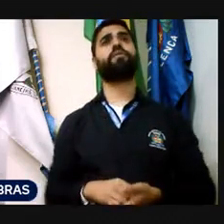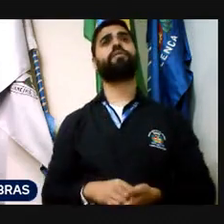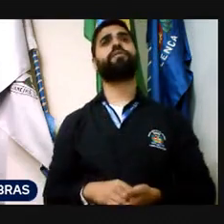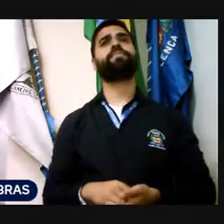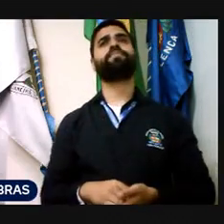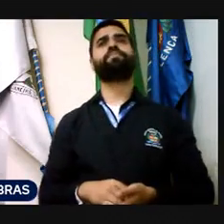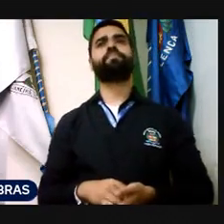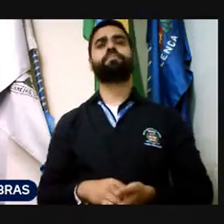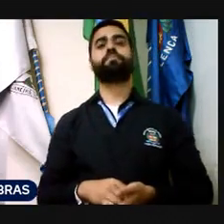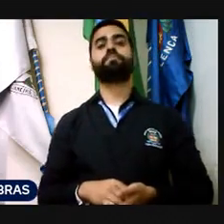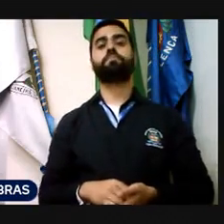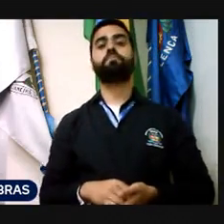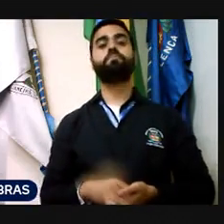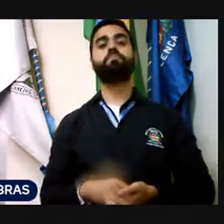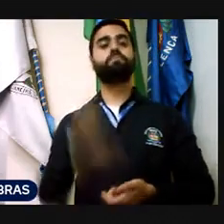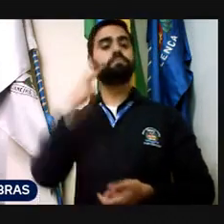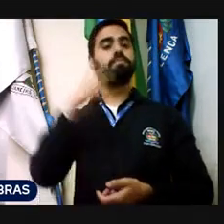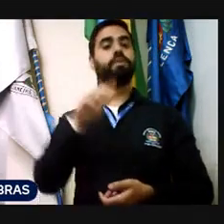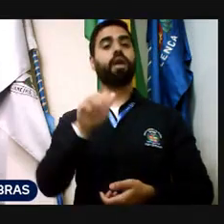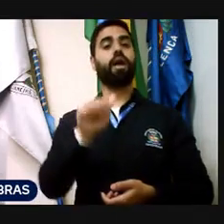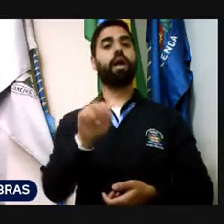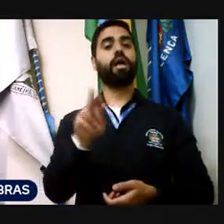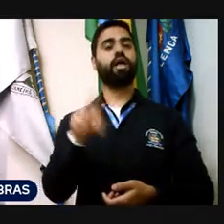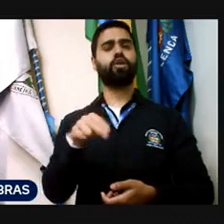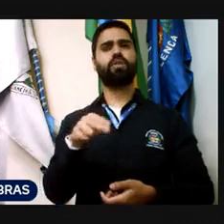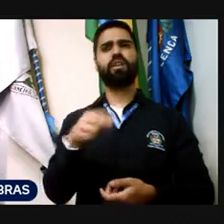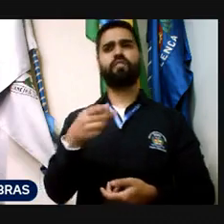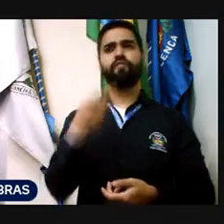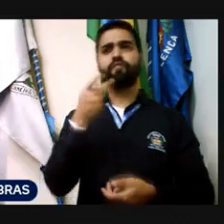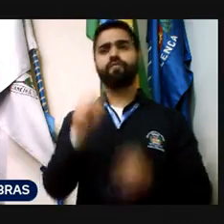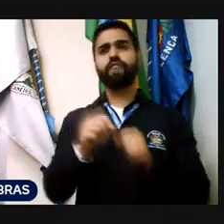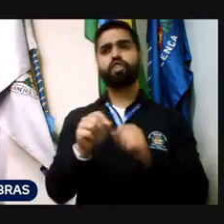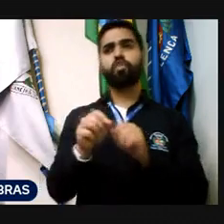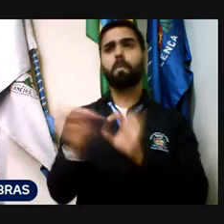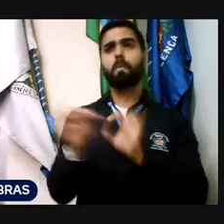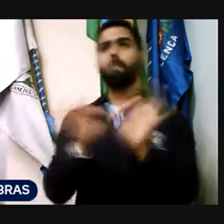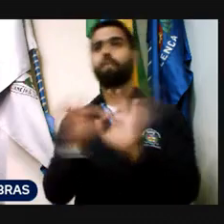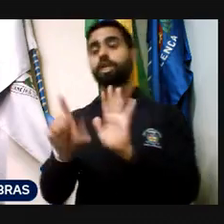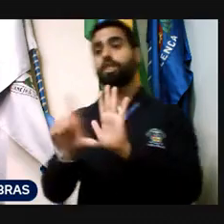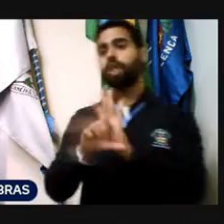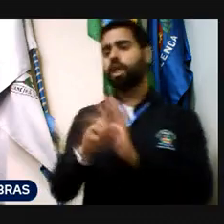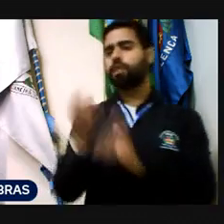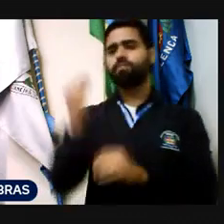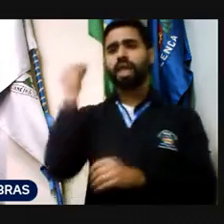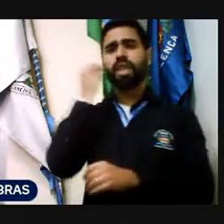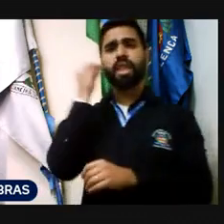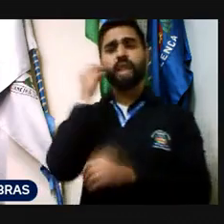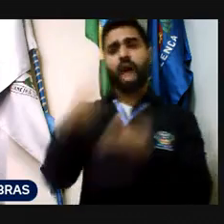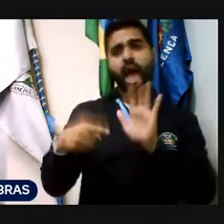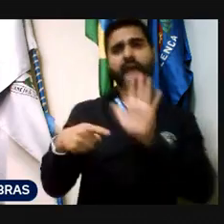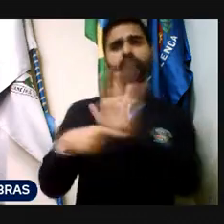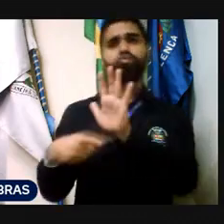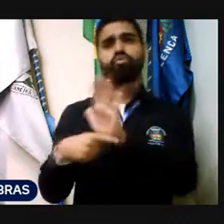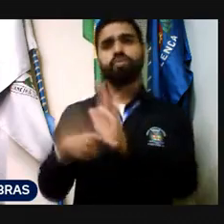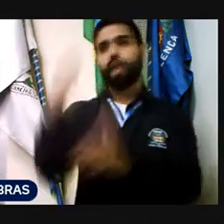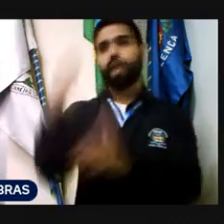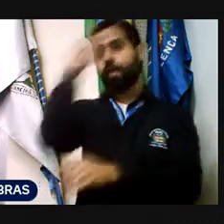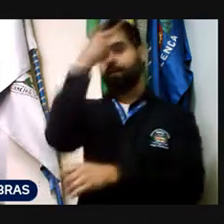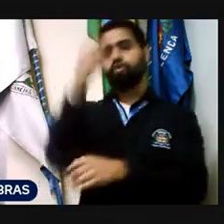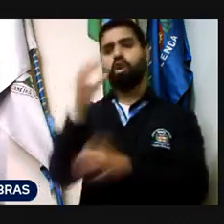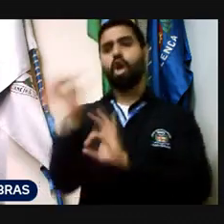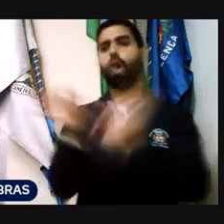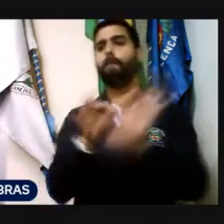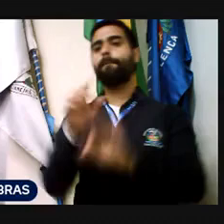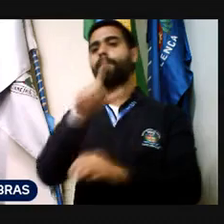aqui, doutor Ailton, quando nós propomos algum projeto de lei, onde a gente vai tentar auxiliar o município, os nossos projetos de